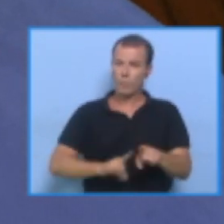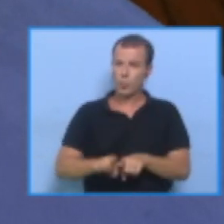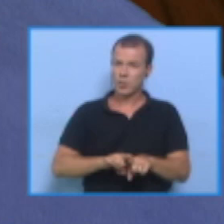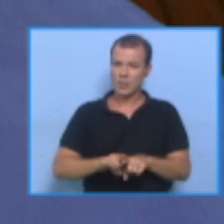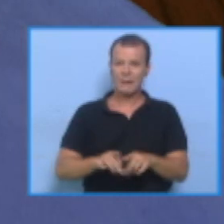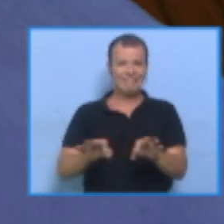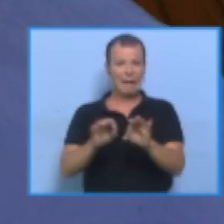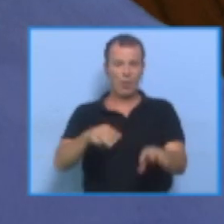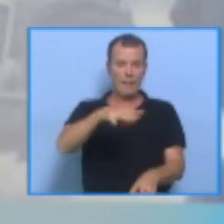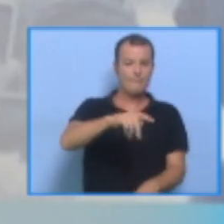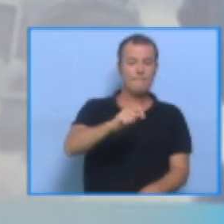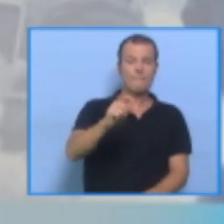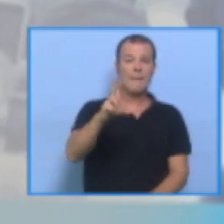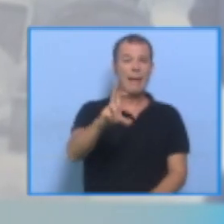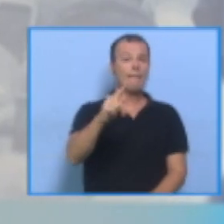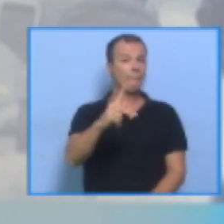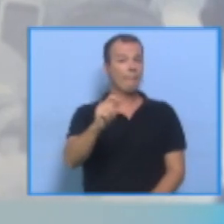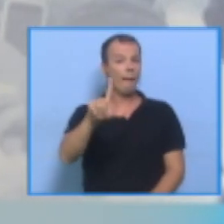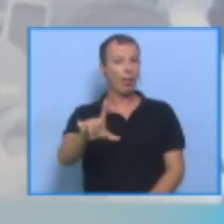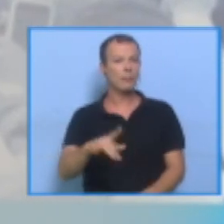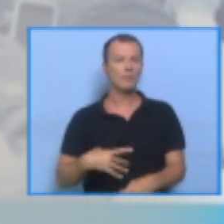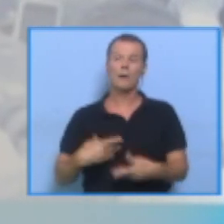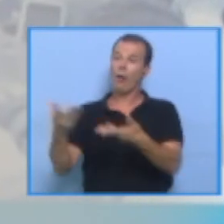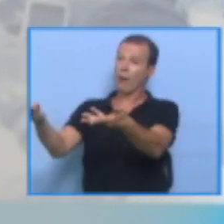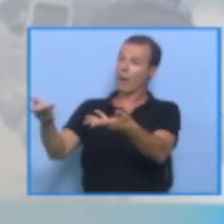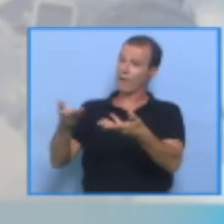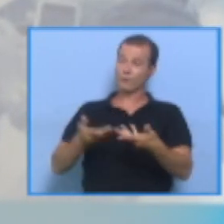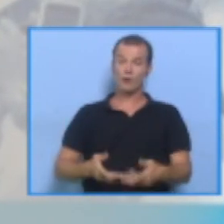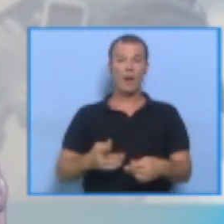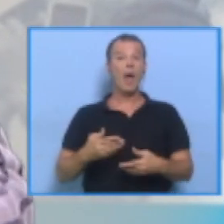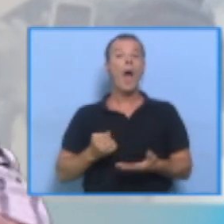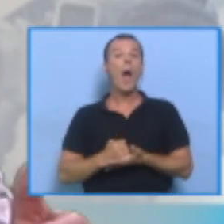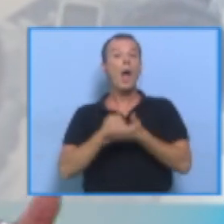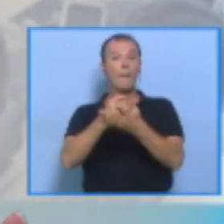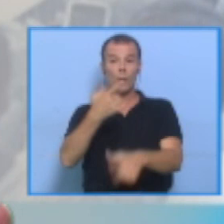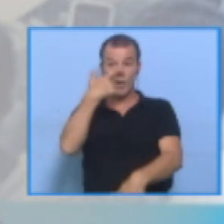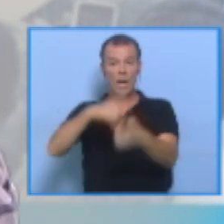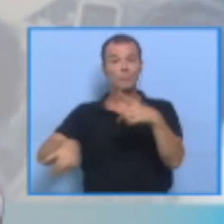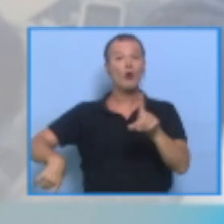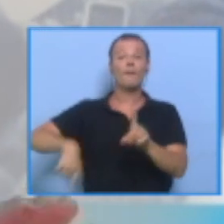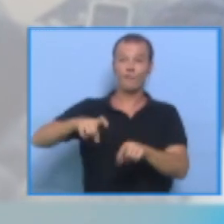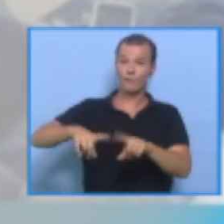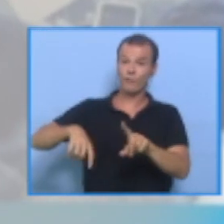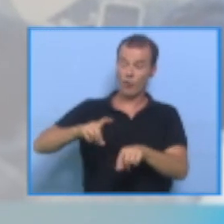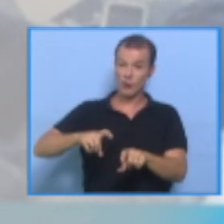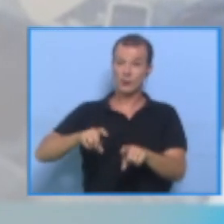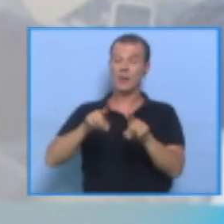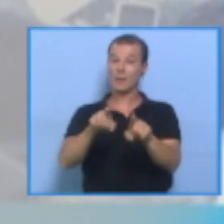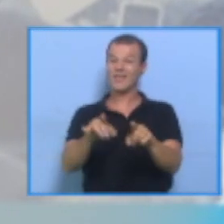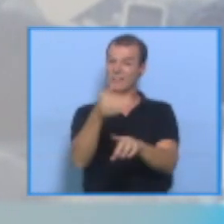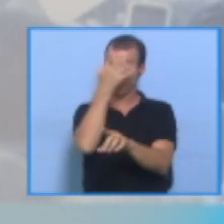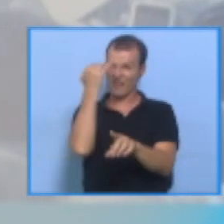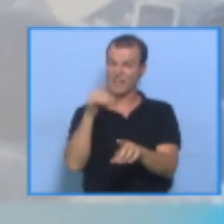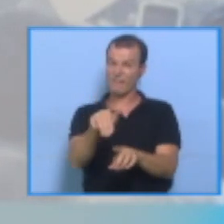a de Merkel, de hospitalidade e apoio aos refugiados comum de asilo, o que vai ser difícil de